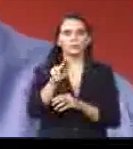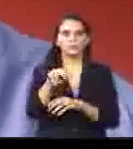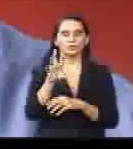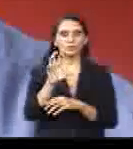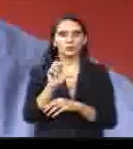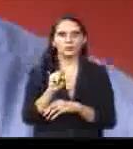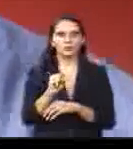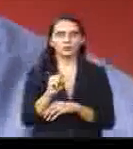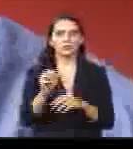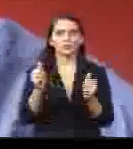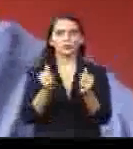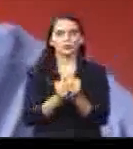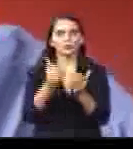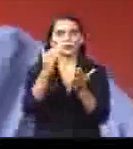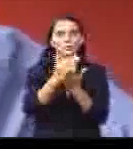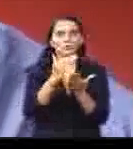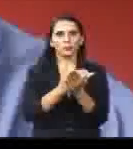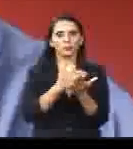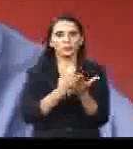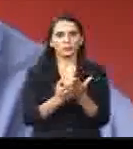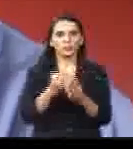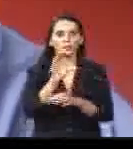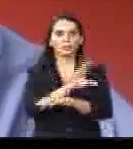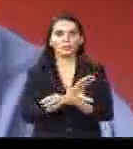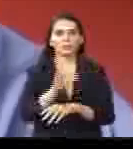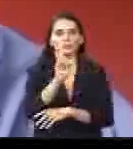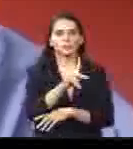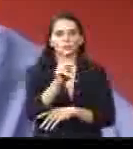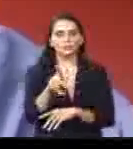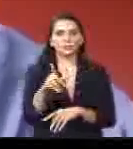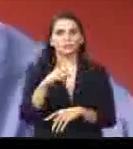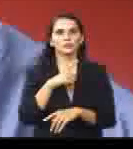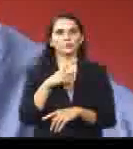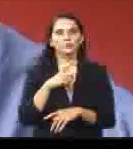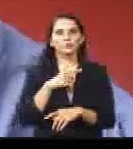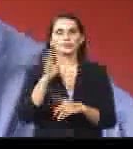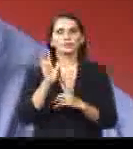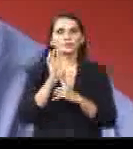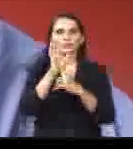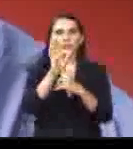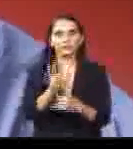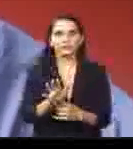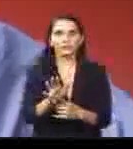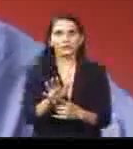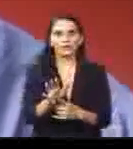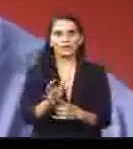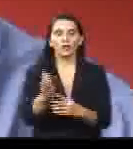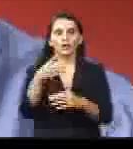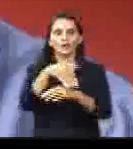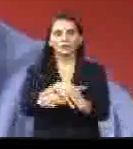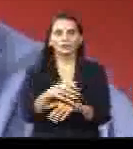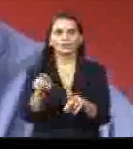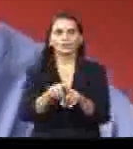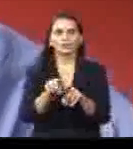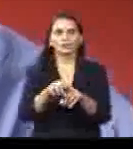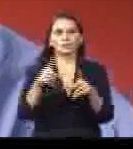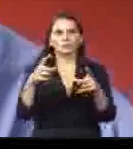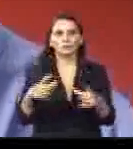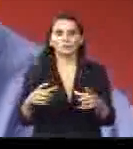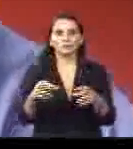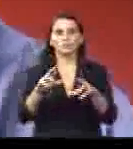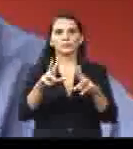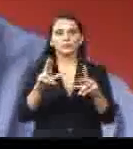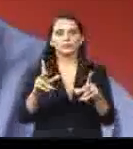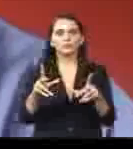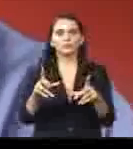da universidade, aliado aos projetos de capacitação que nós temos, deve proporcionar exatamente entrar nesse ambiente,